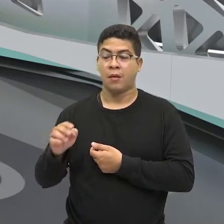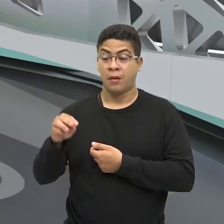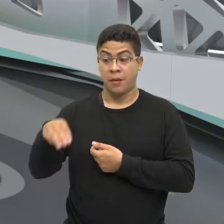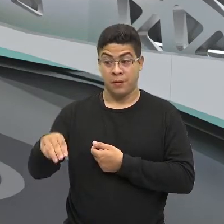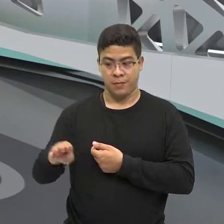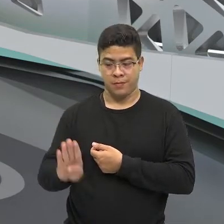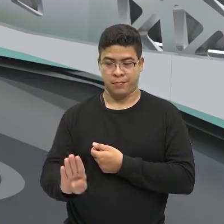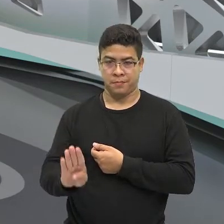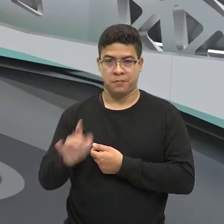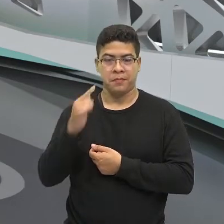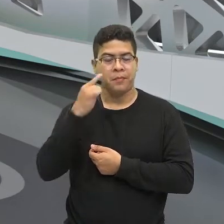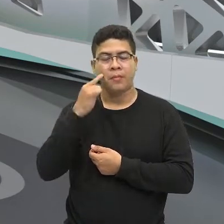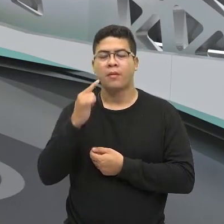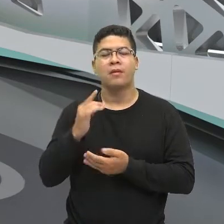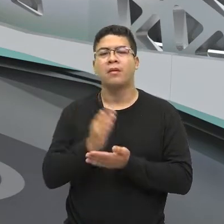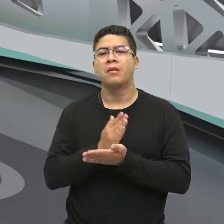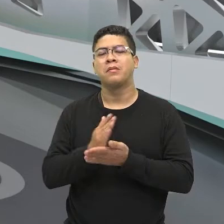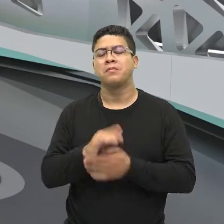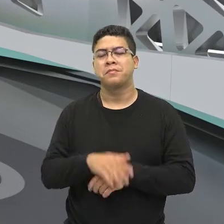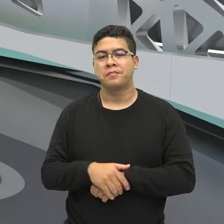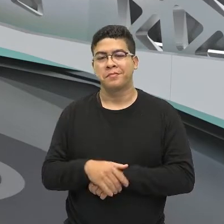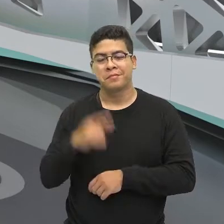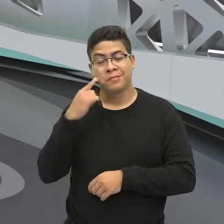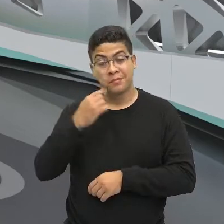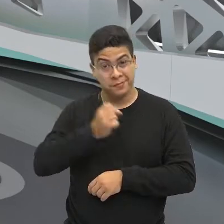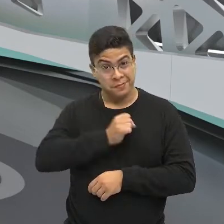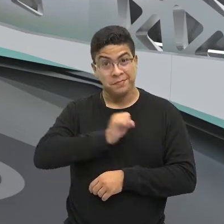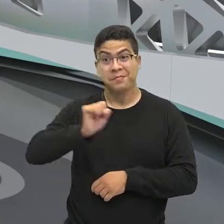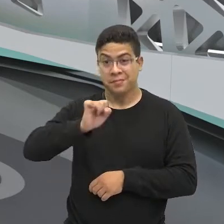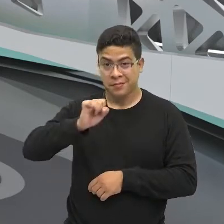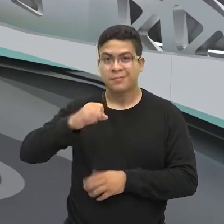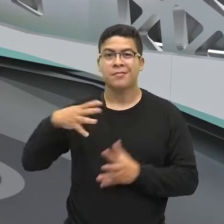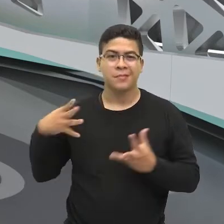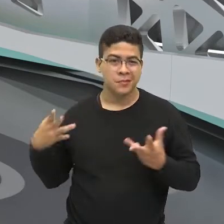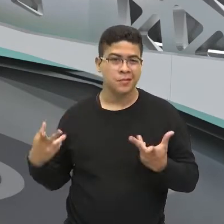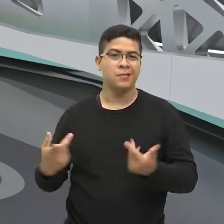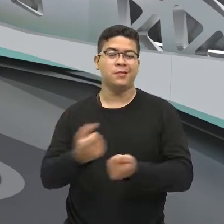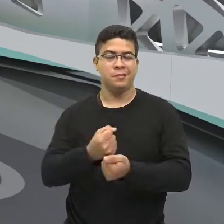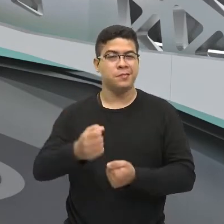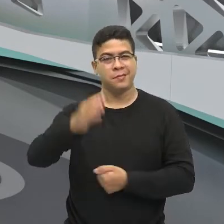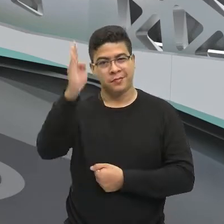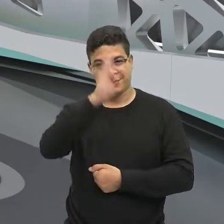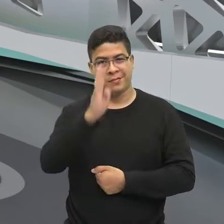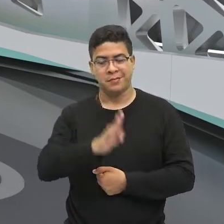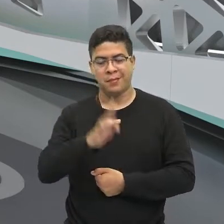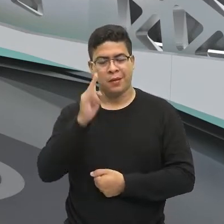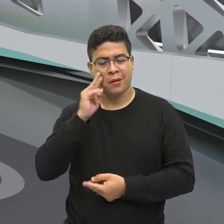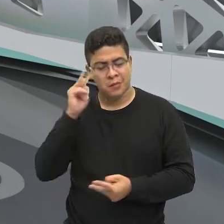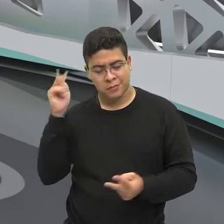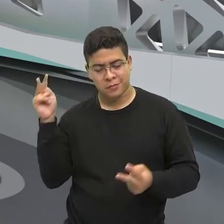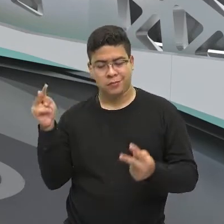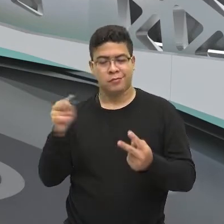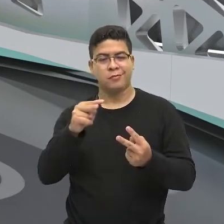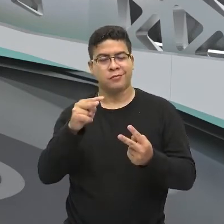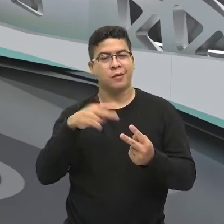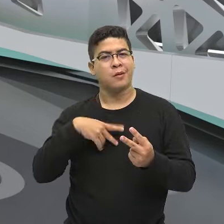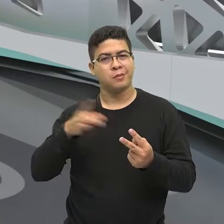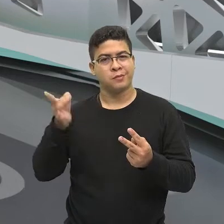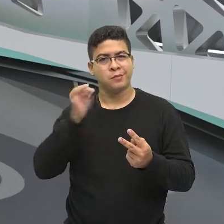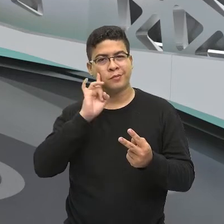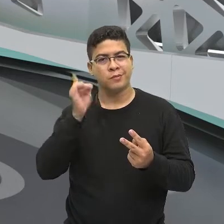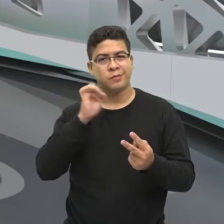no Brasil. Ele teve um olhar terno para o cotidiano. Essa é a